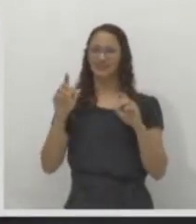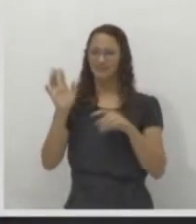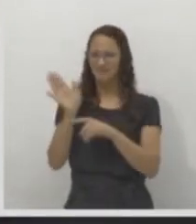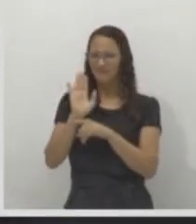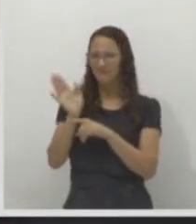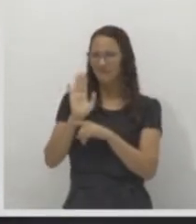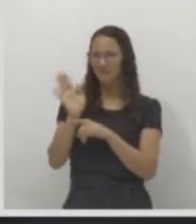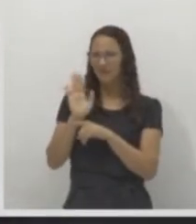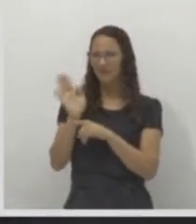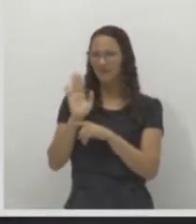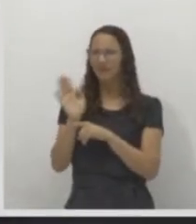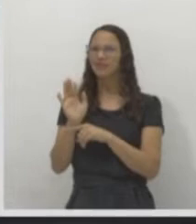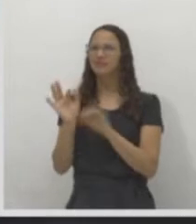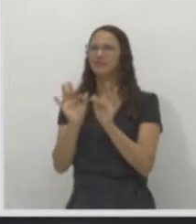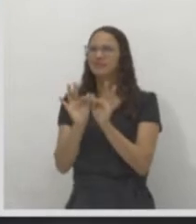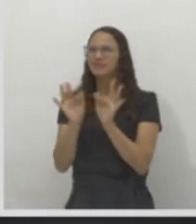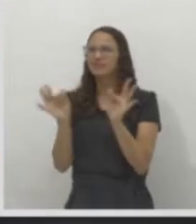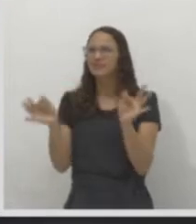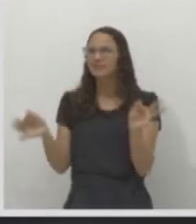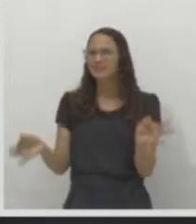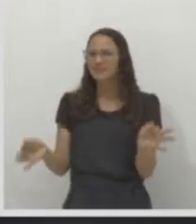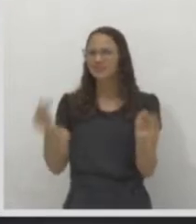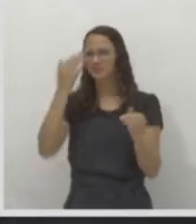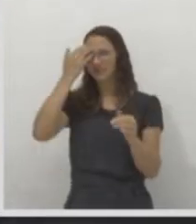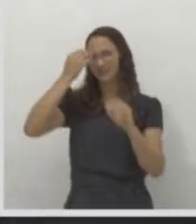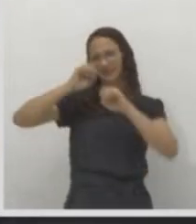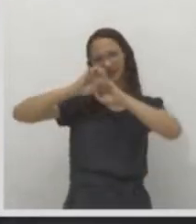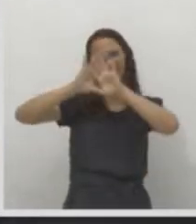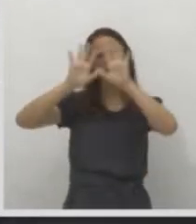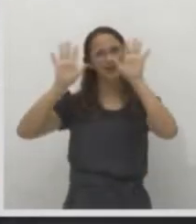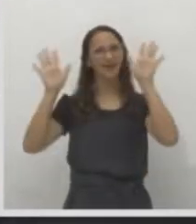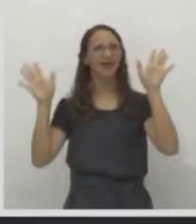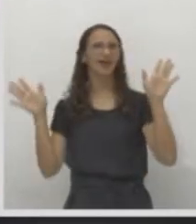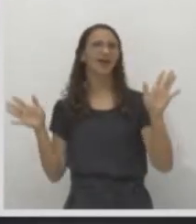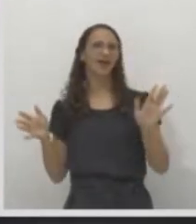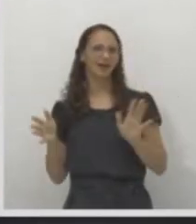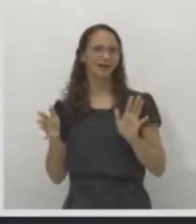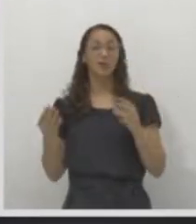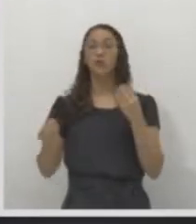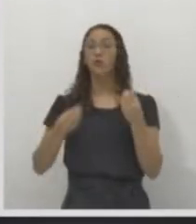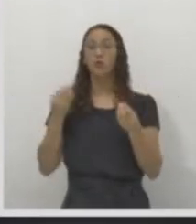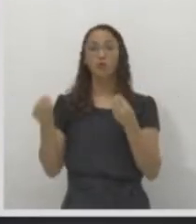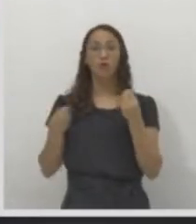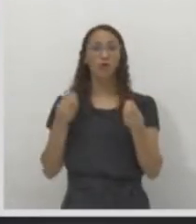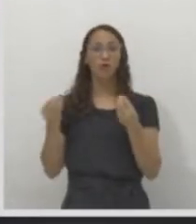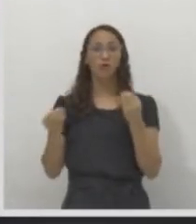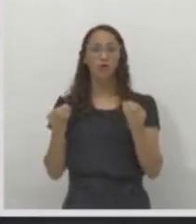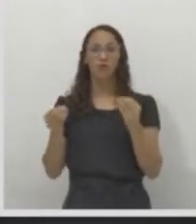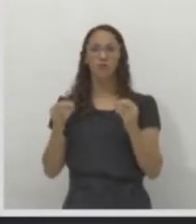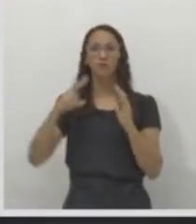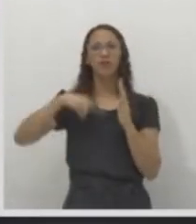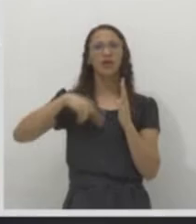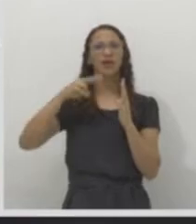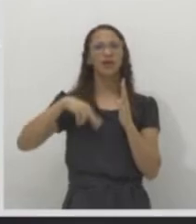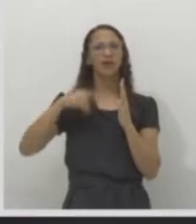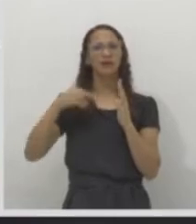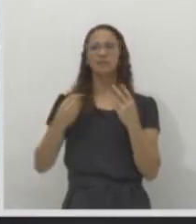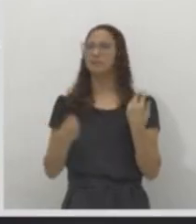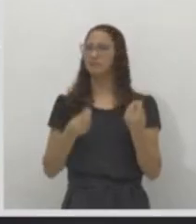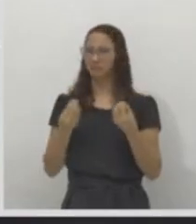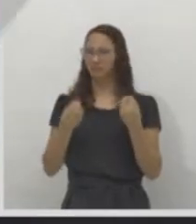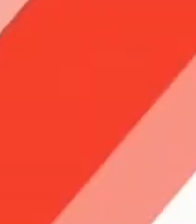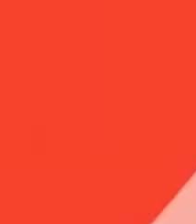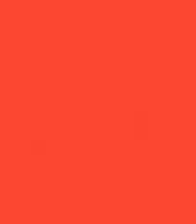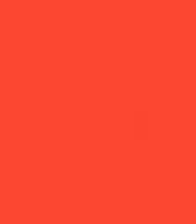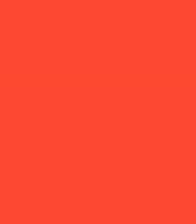videozinho bem simples para você conseguir compreender melhor como você vai fazer essa leitura. Vamos acompanhar o